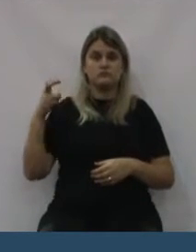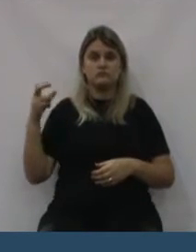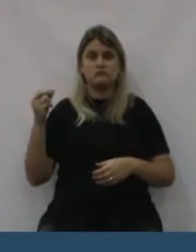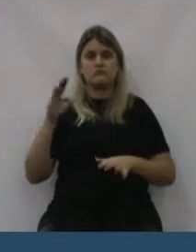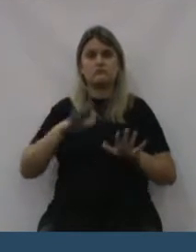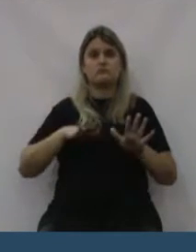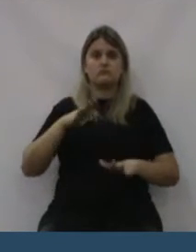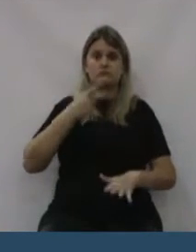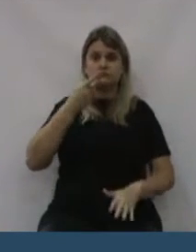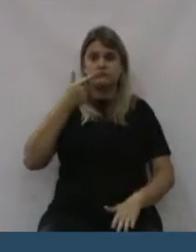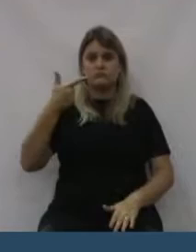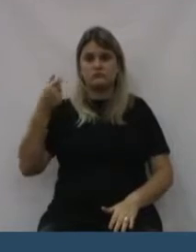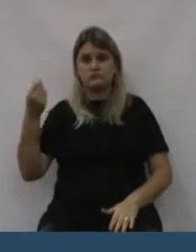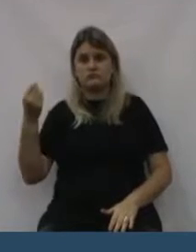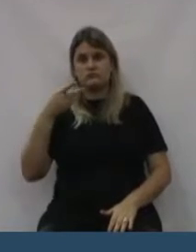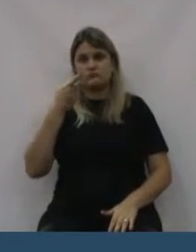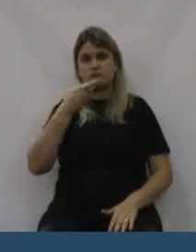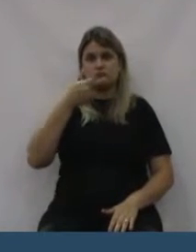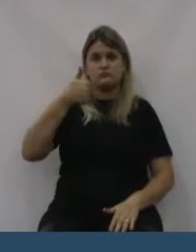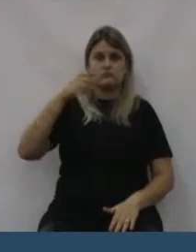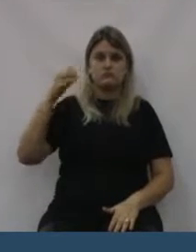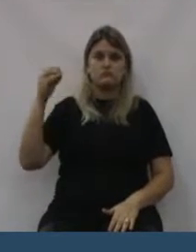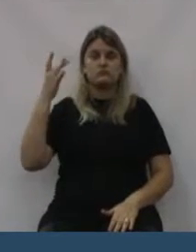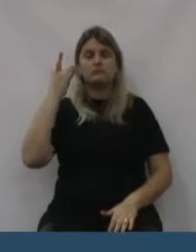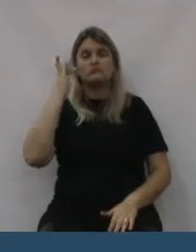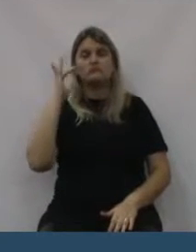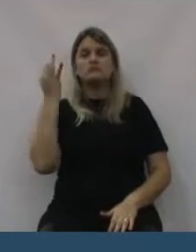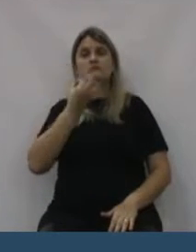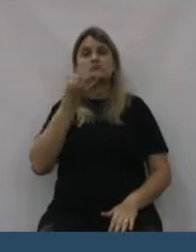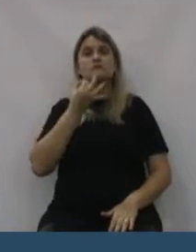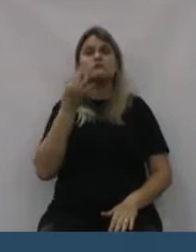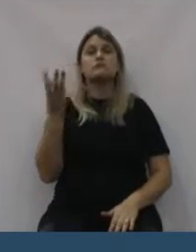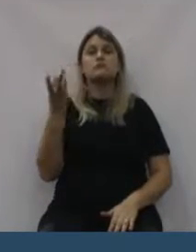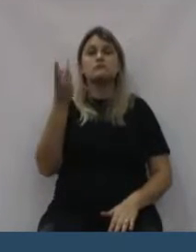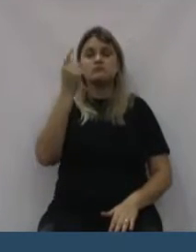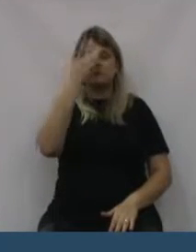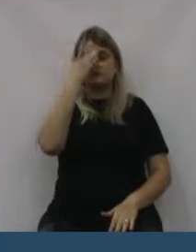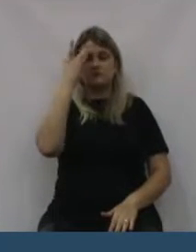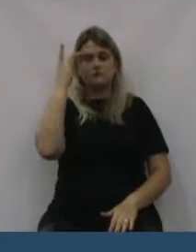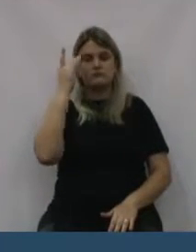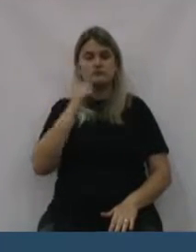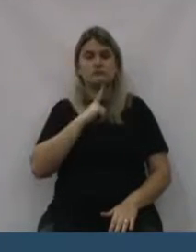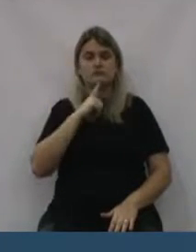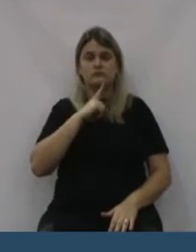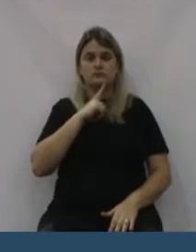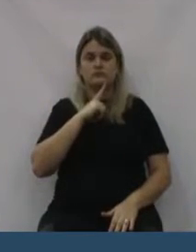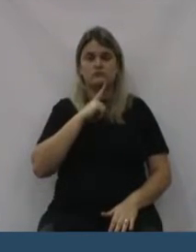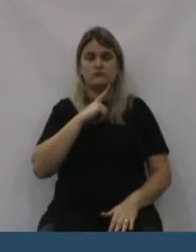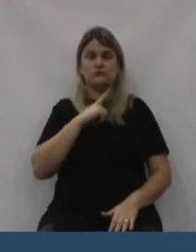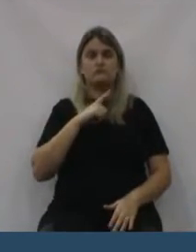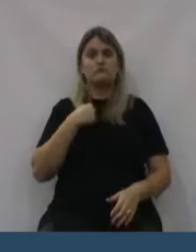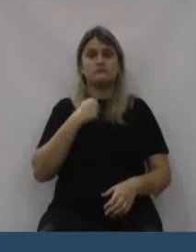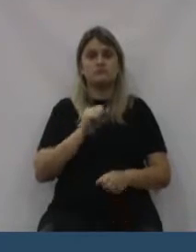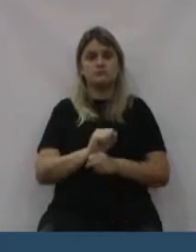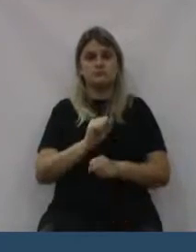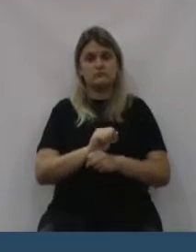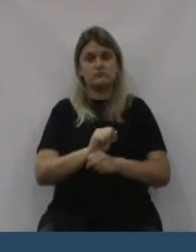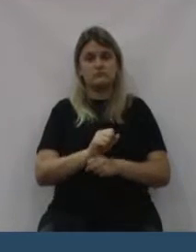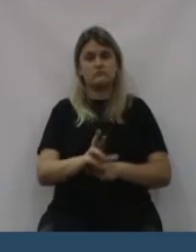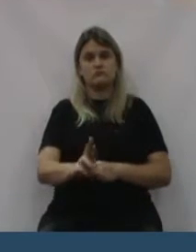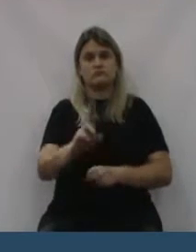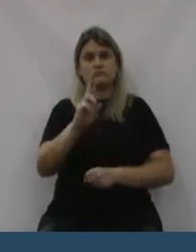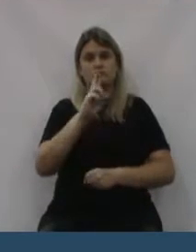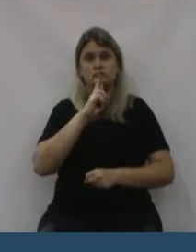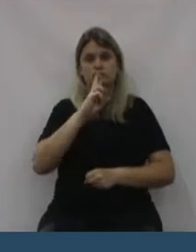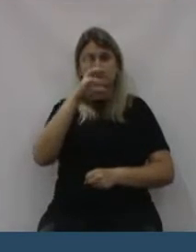anos vão sendo criados cargos, alguns, é lógico, vão sendo exauridos dentro do Poder